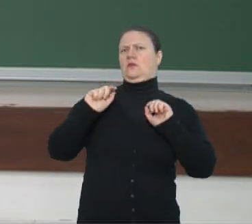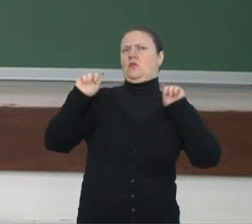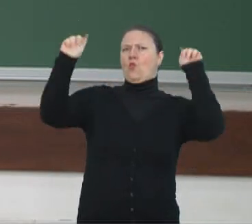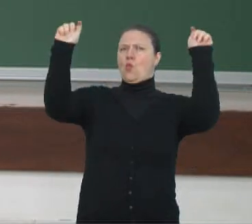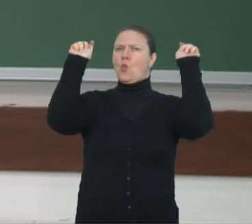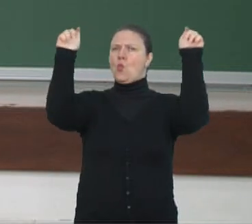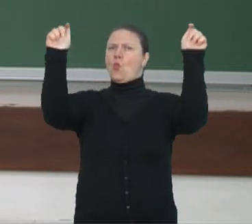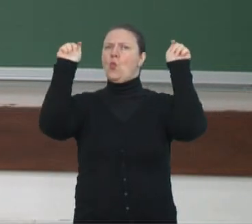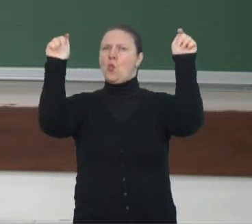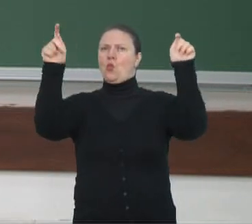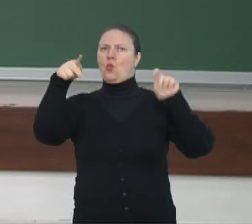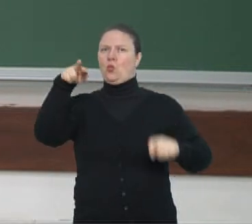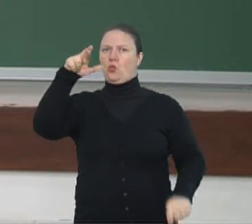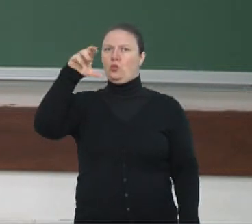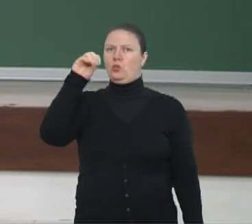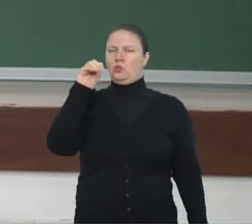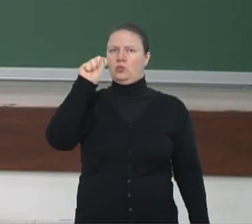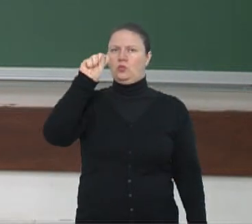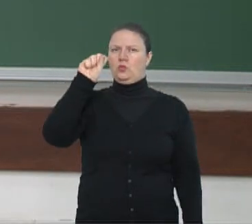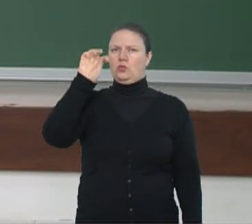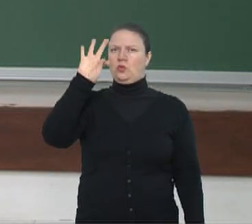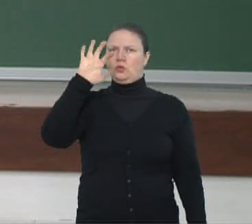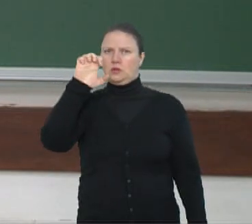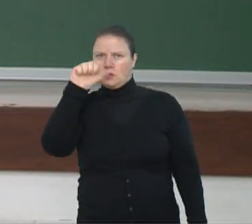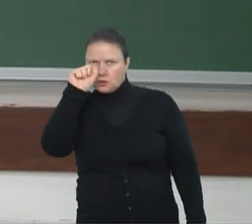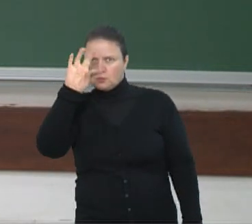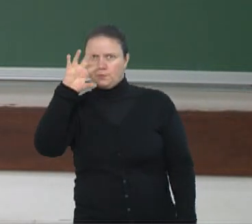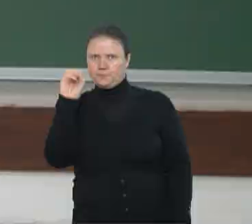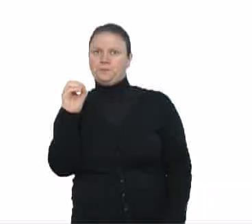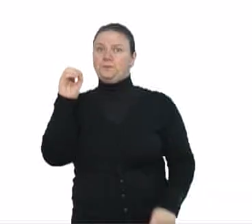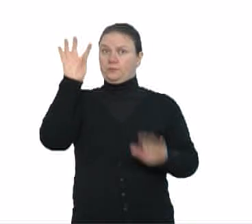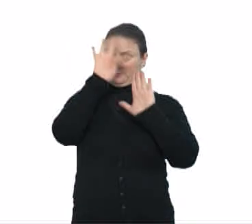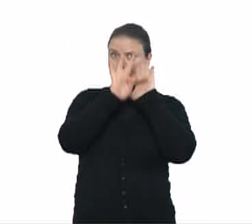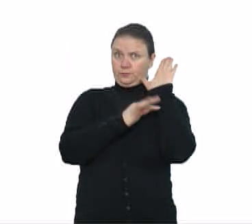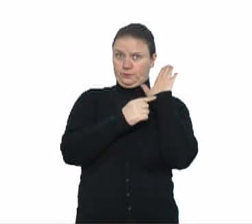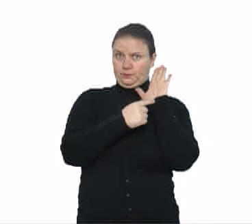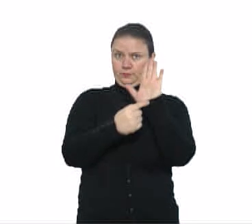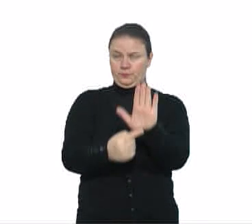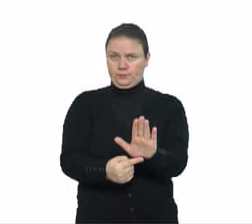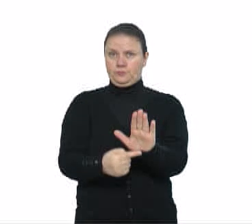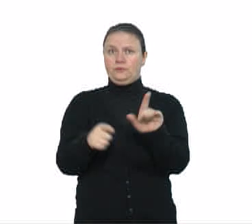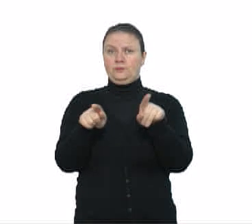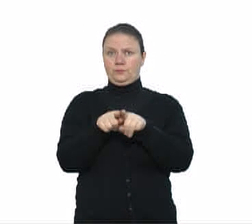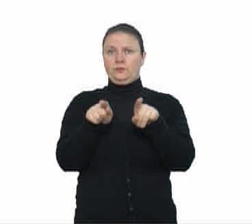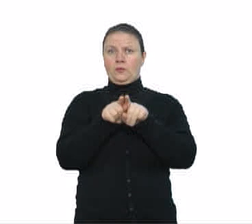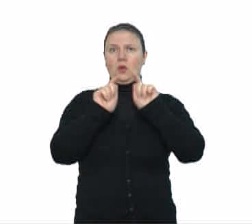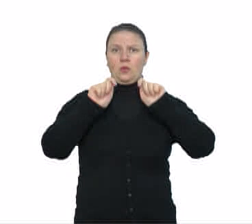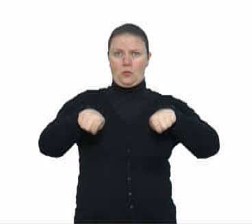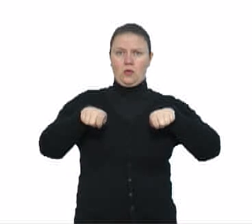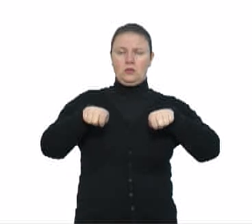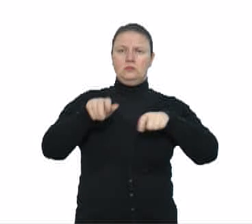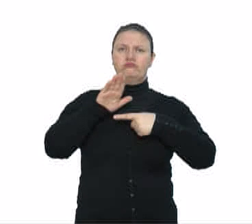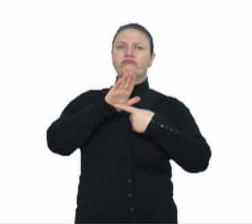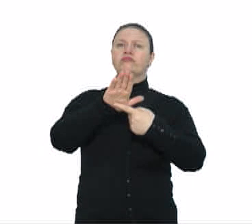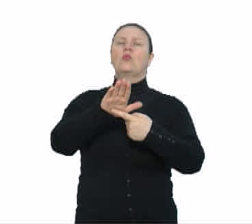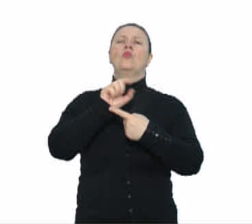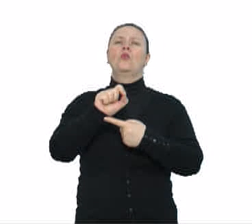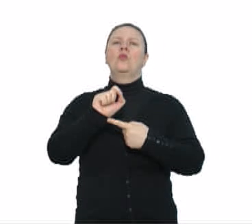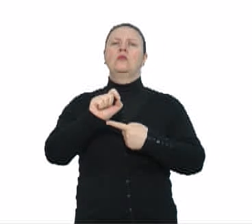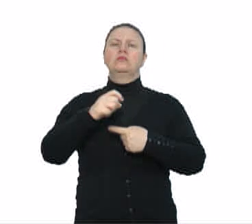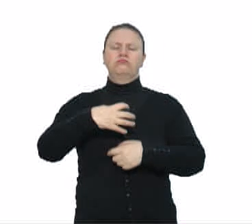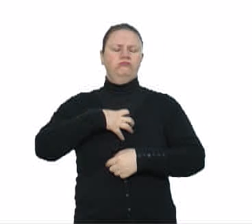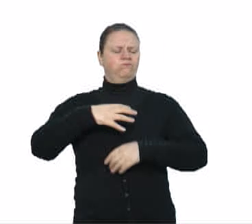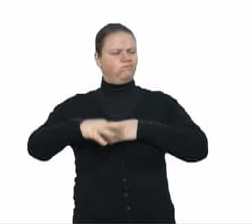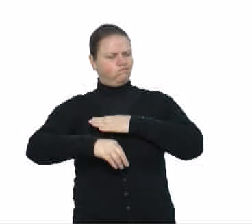aqui para vocês um texto explicando esse conceito de protesto, em que a gente fala, o protesto, também pode ser chamado de manifestação, expressa uma